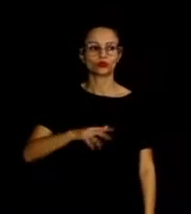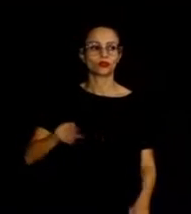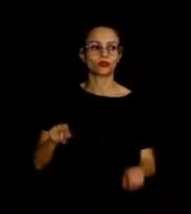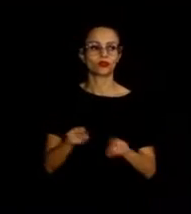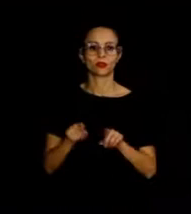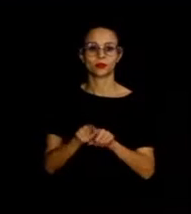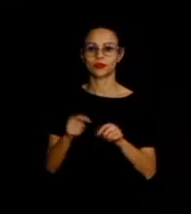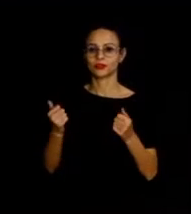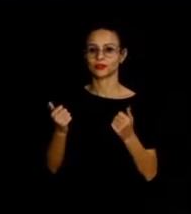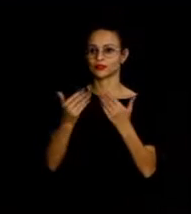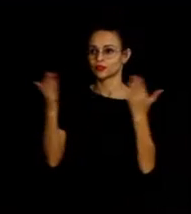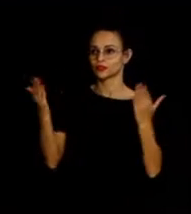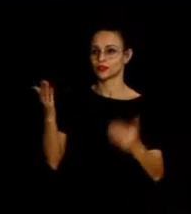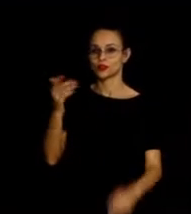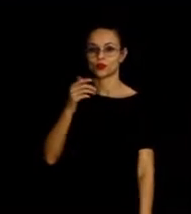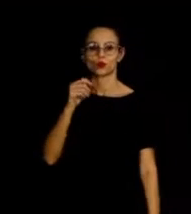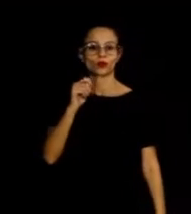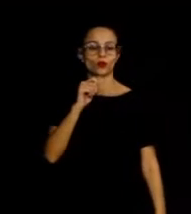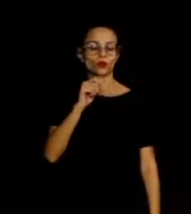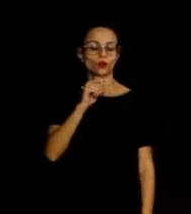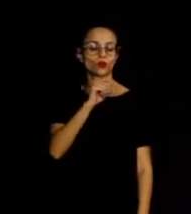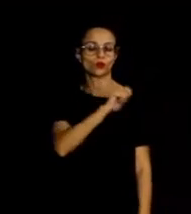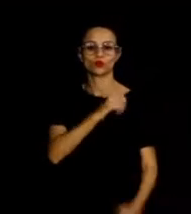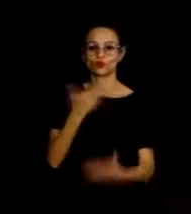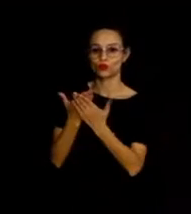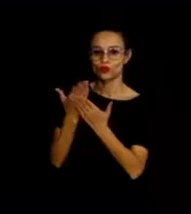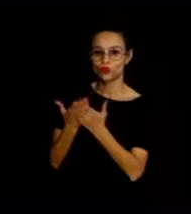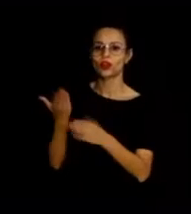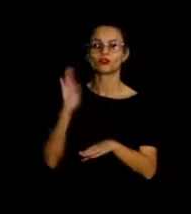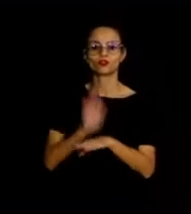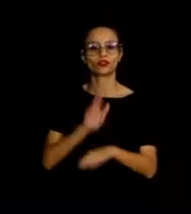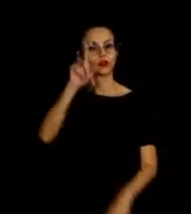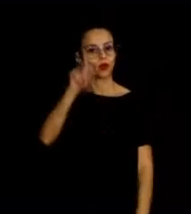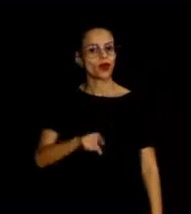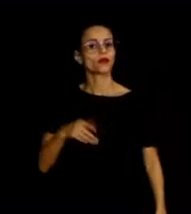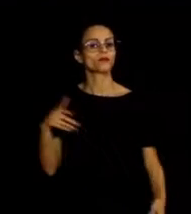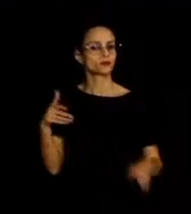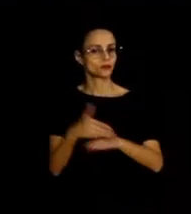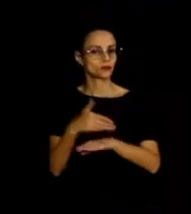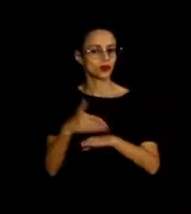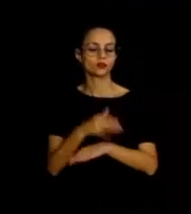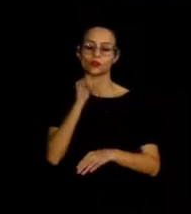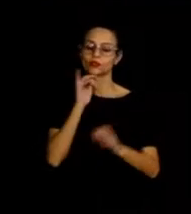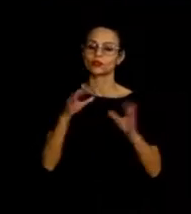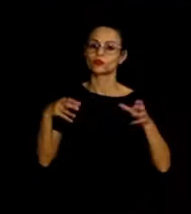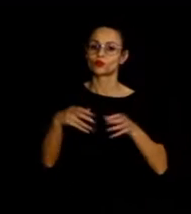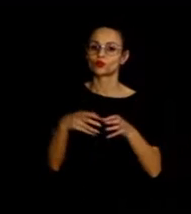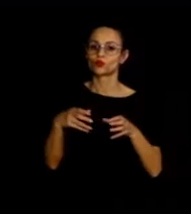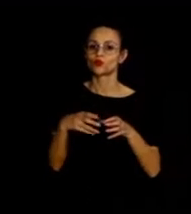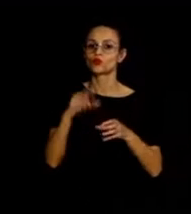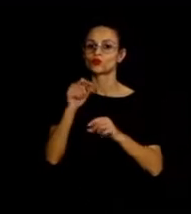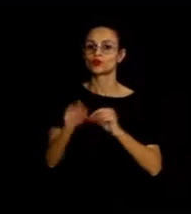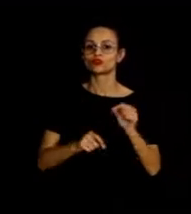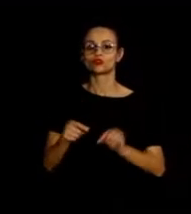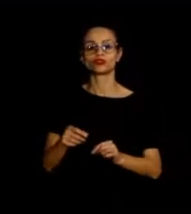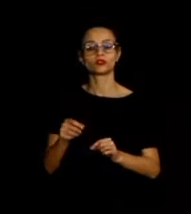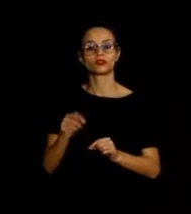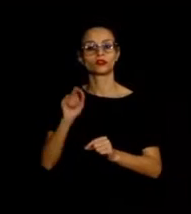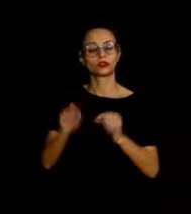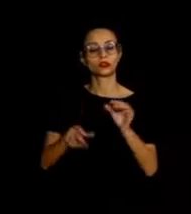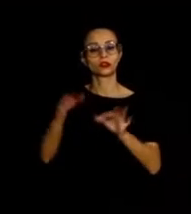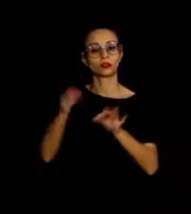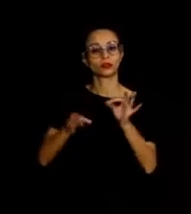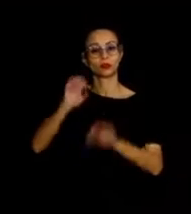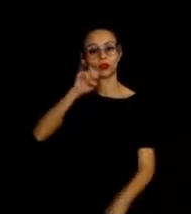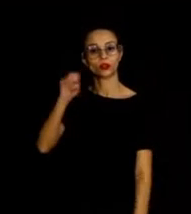dos bastidores nela Os estudantes é ajudando são os estudantes que participam por exemplo de um grupo de Tribunal do